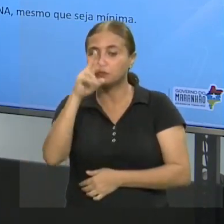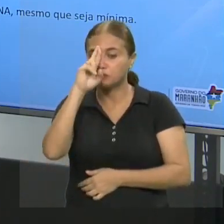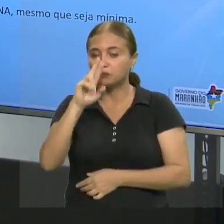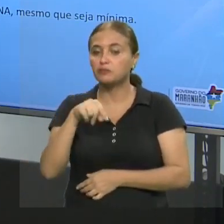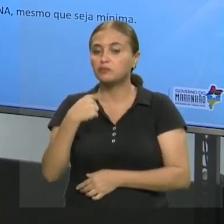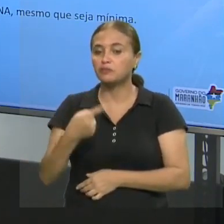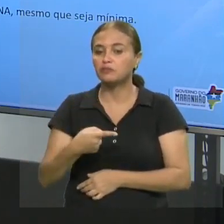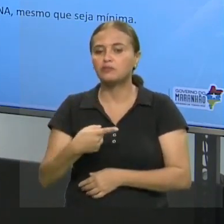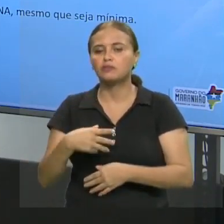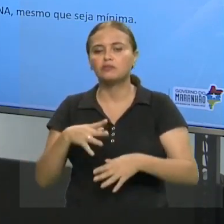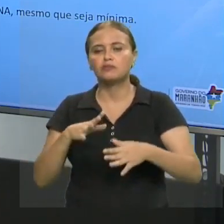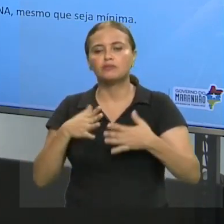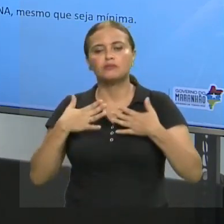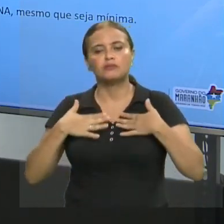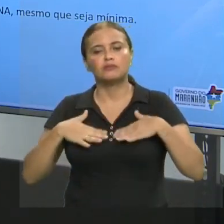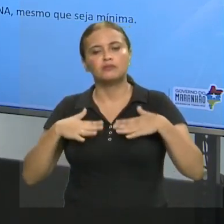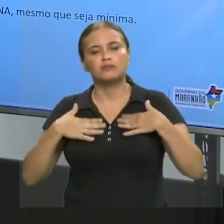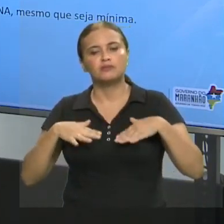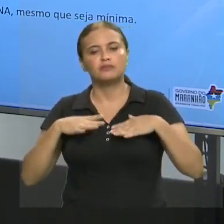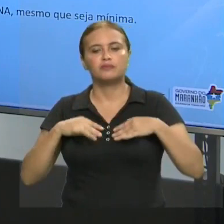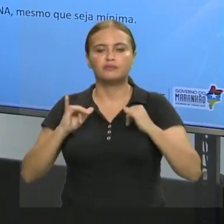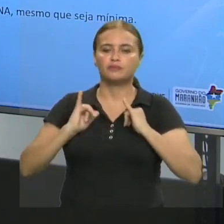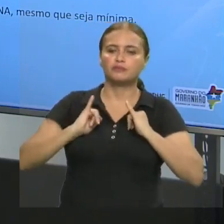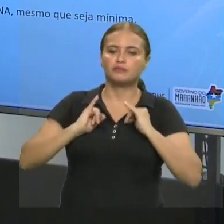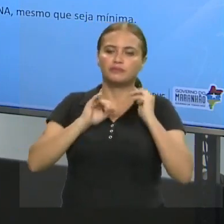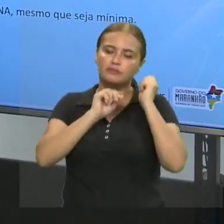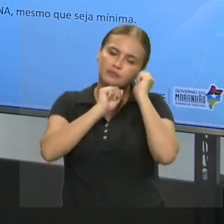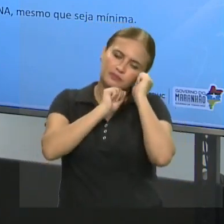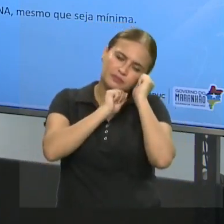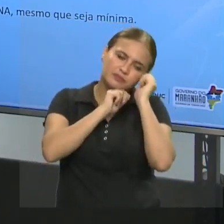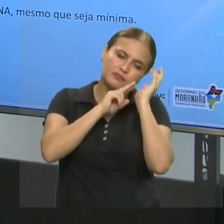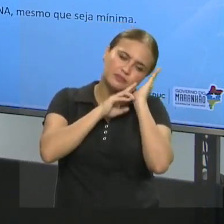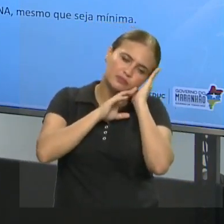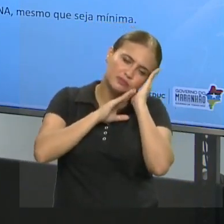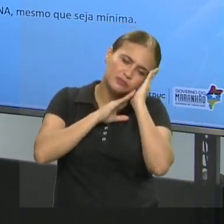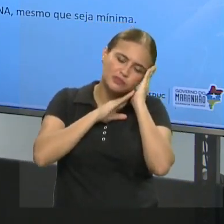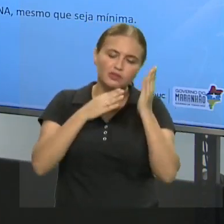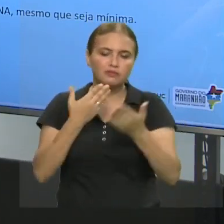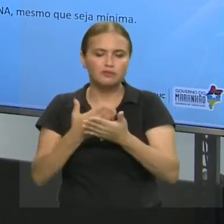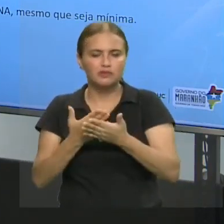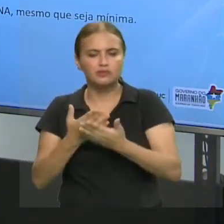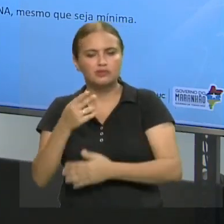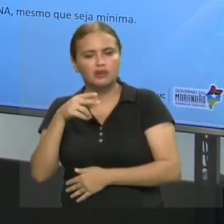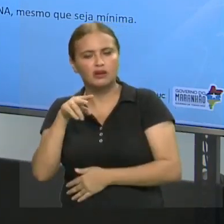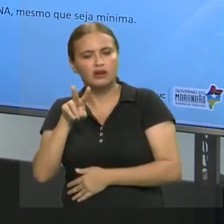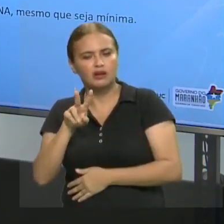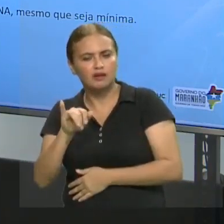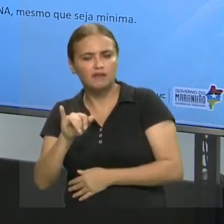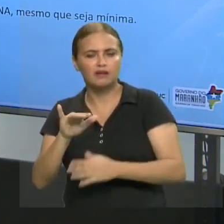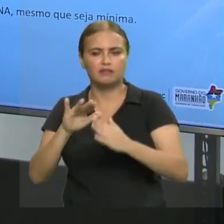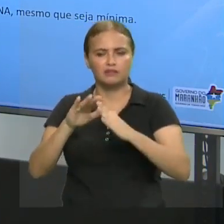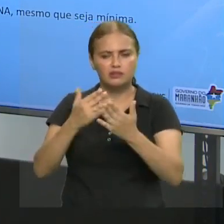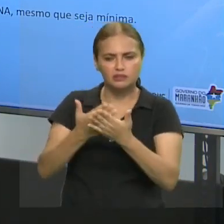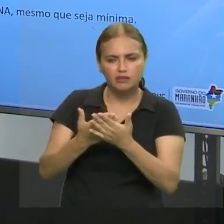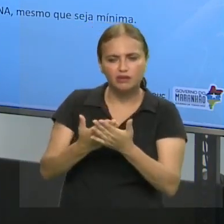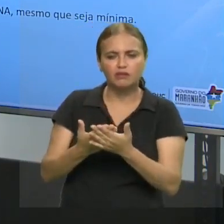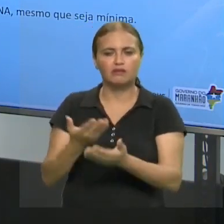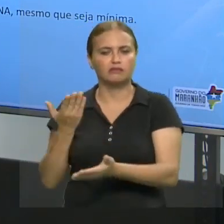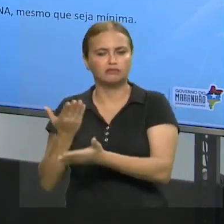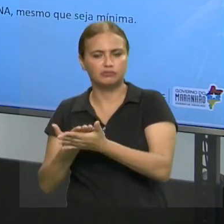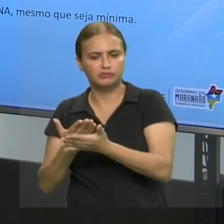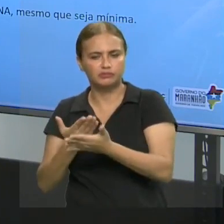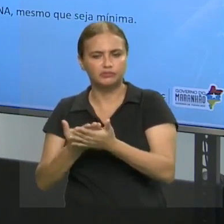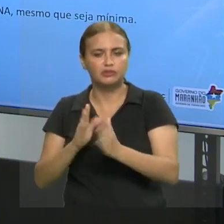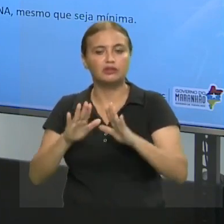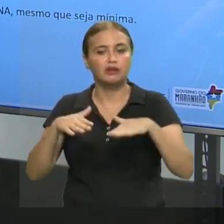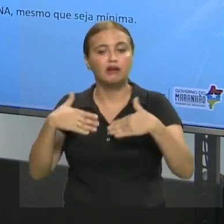você descansa, dorme, ou então você vai estudar, vai passear, vai para a escola. Né? Quais são as coisas que você faz à tarde? Você